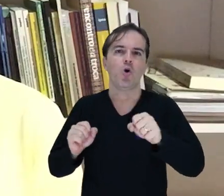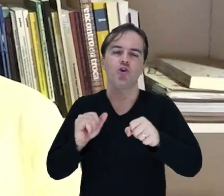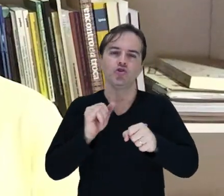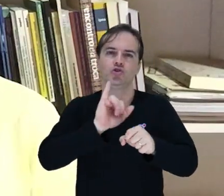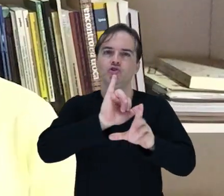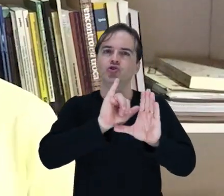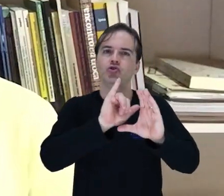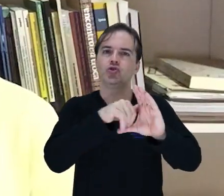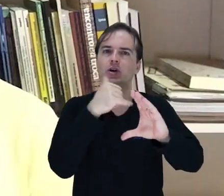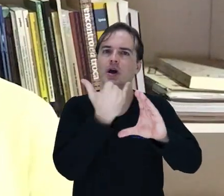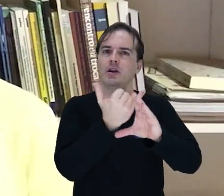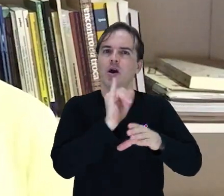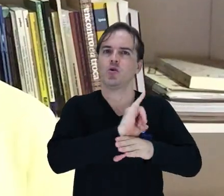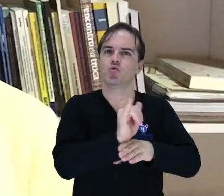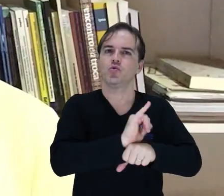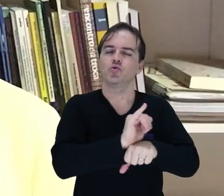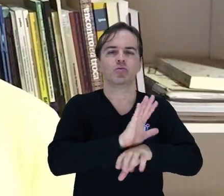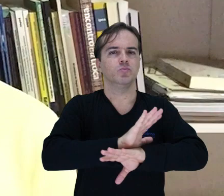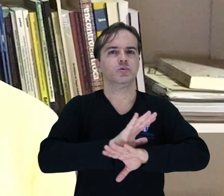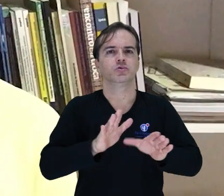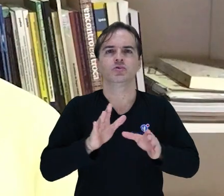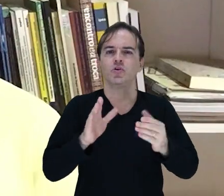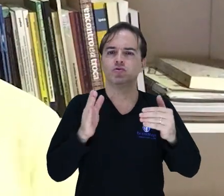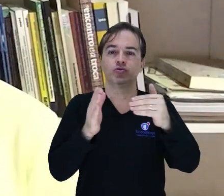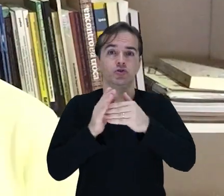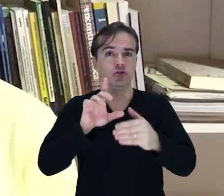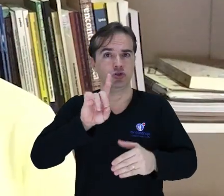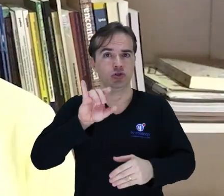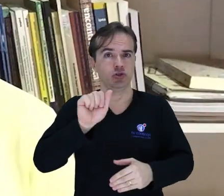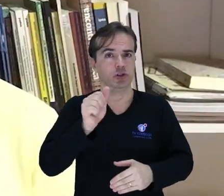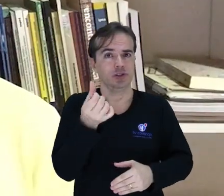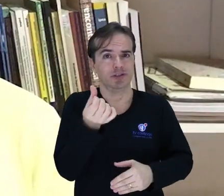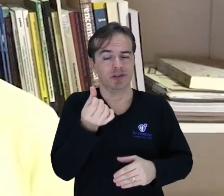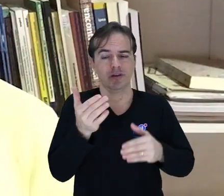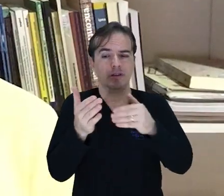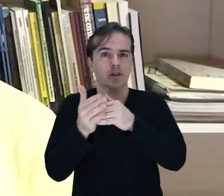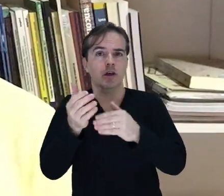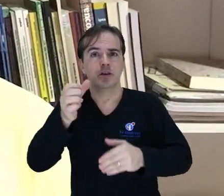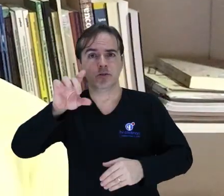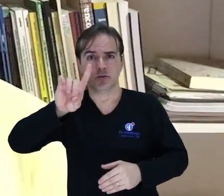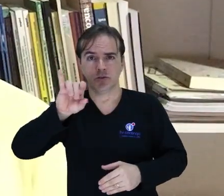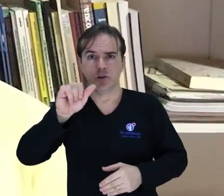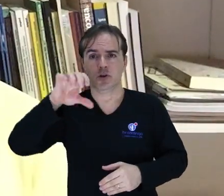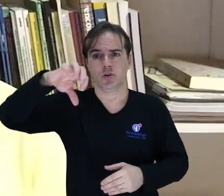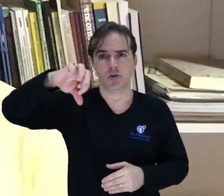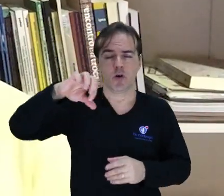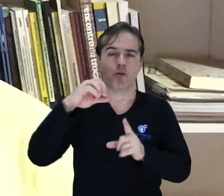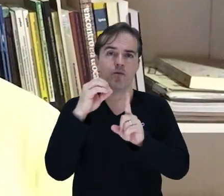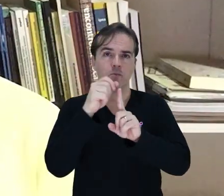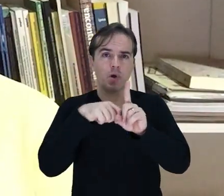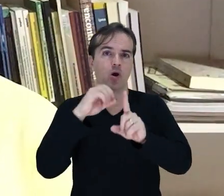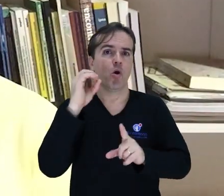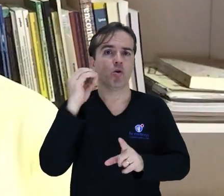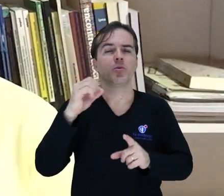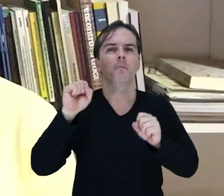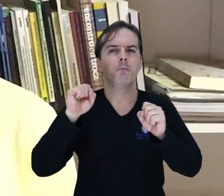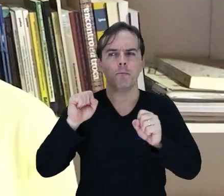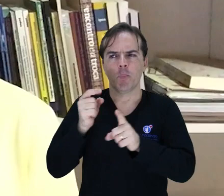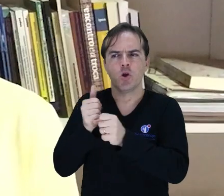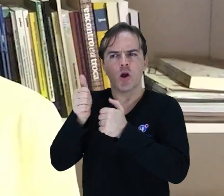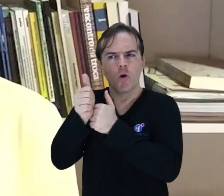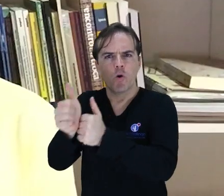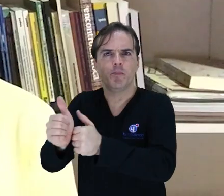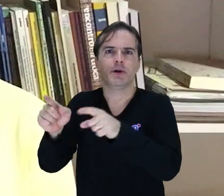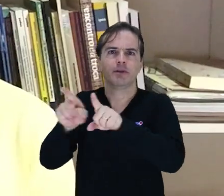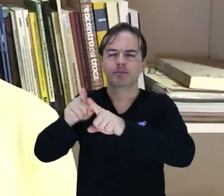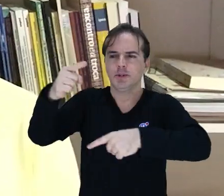o canal do SINJUV no YouTube durante os dias 6 e 9, para que possam acompanhar e debater